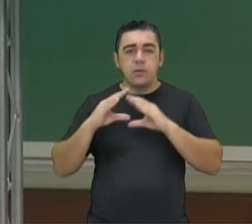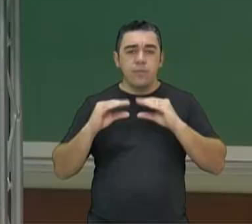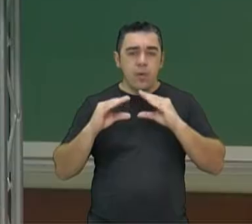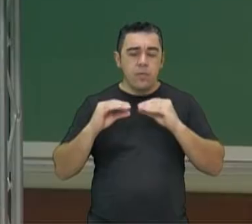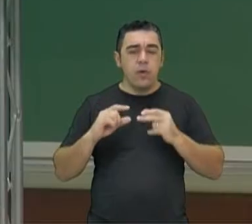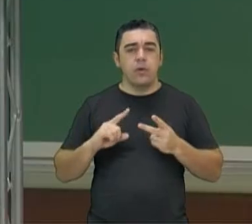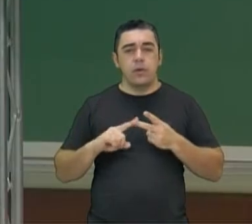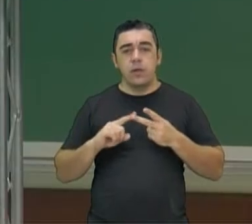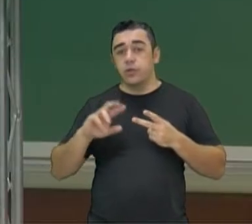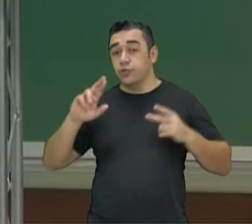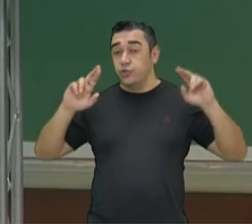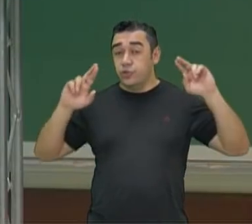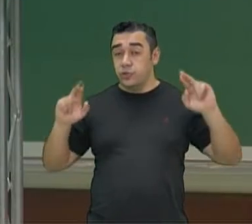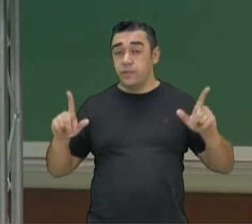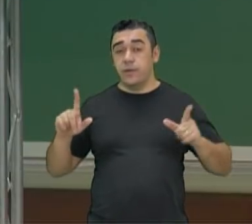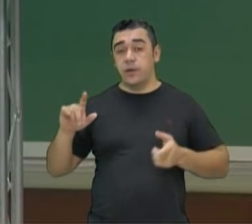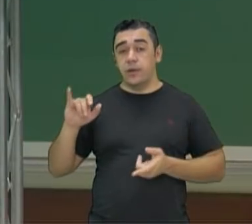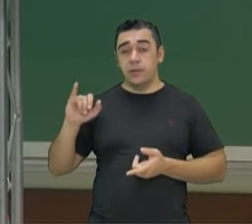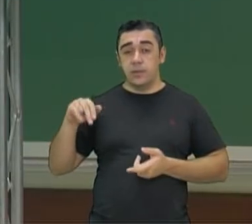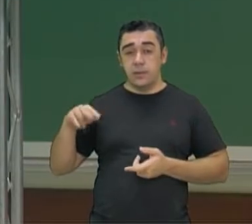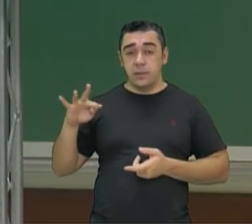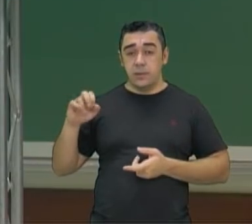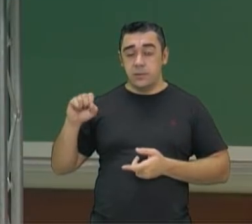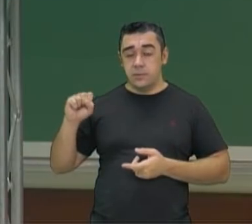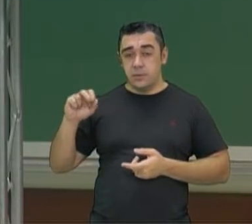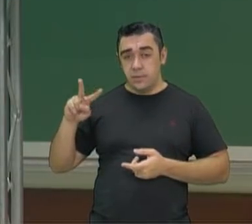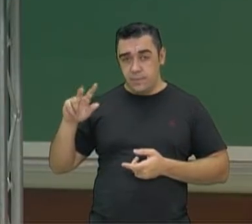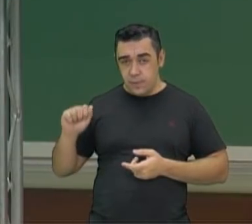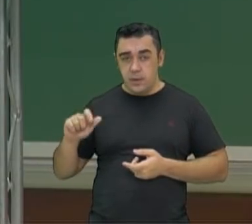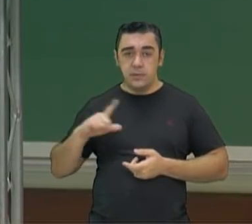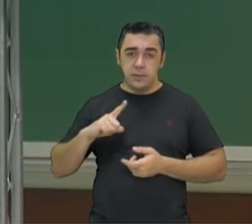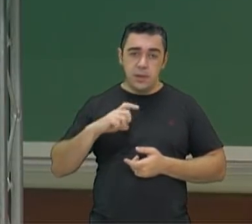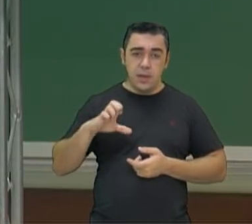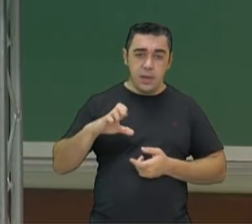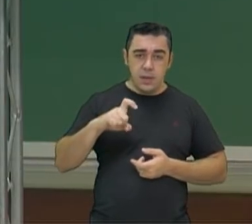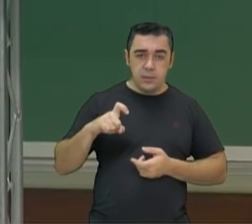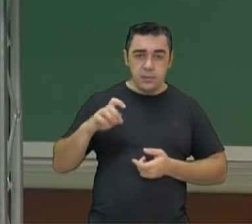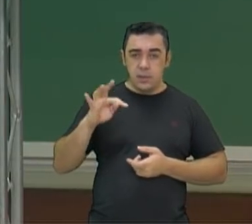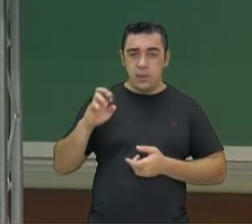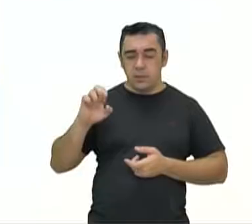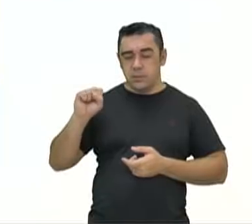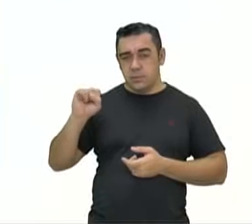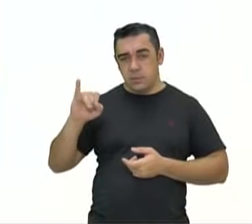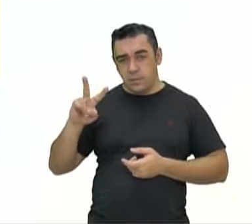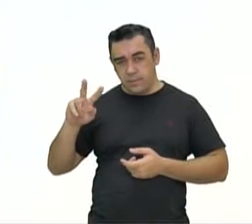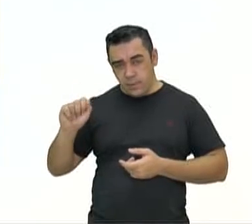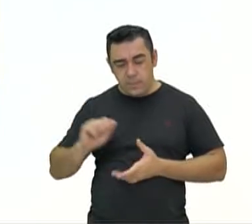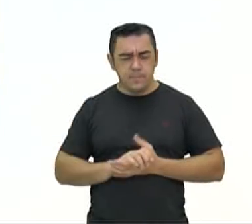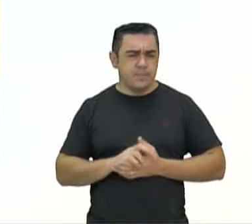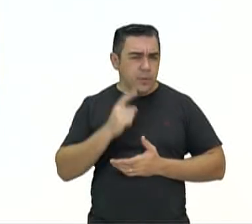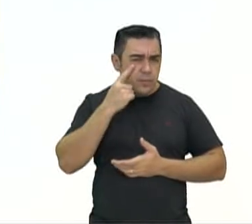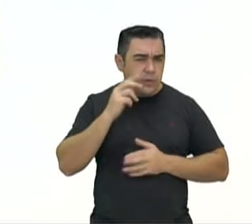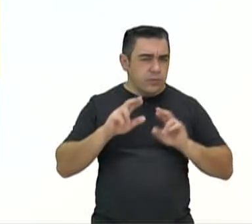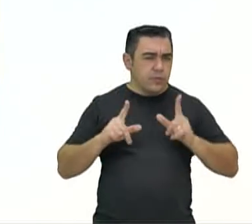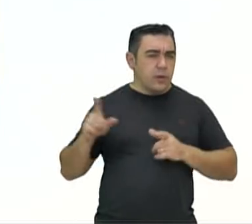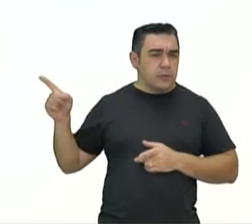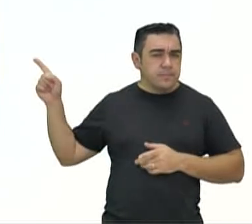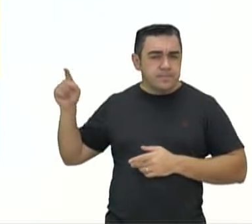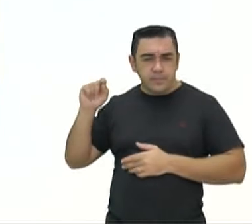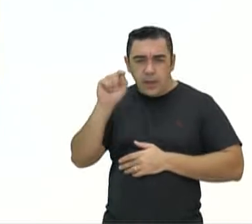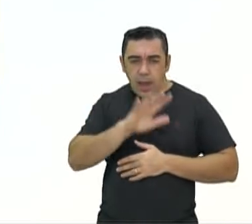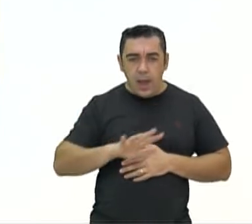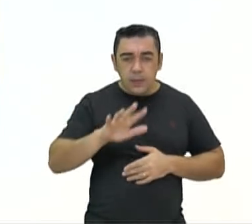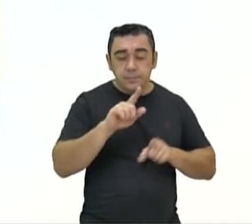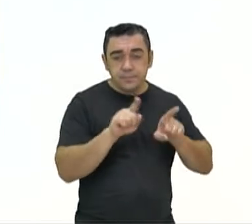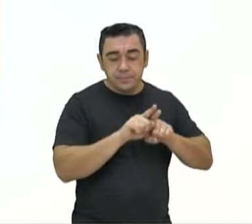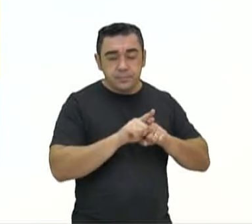gado de pecuária extensiva. Tá bom? É isso aí, basicamente. Então, veja, grande quantidade ali de área, né? Mas também o